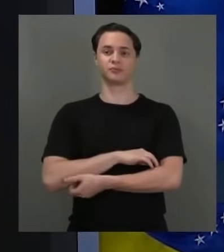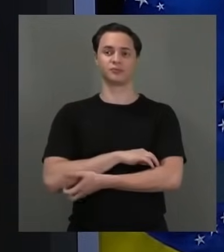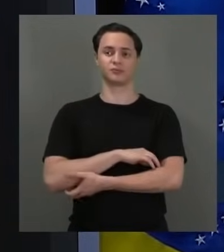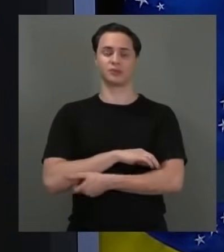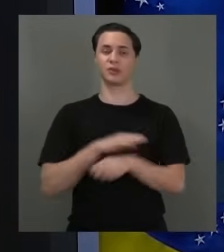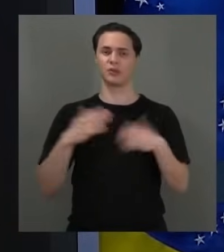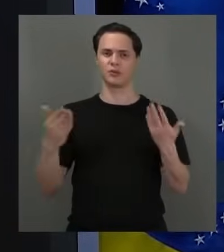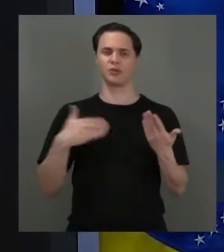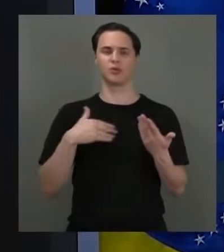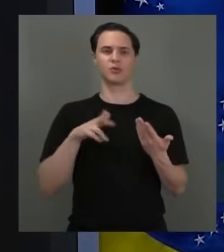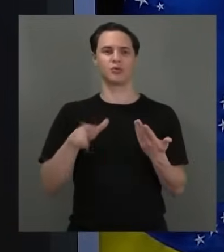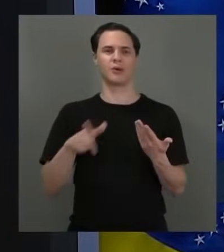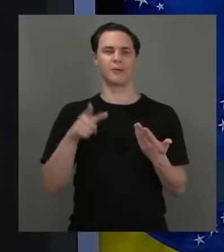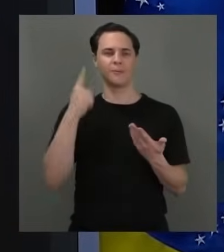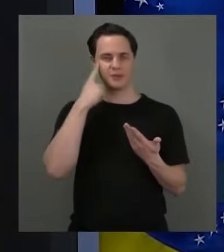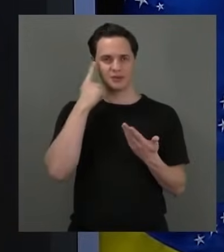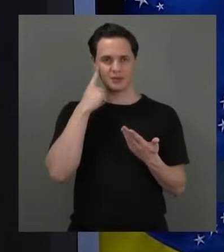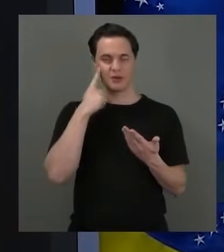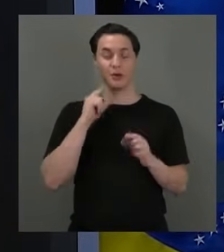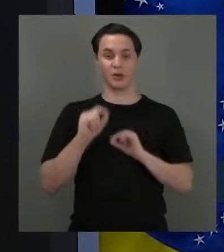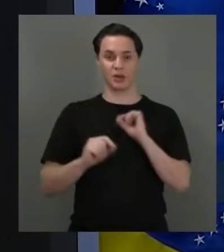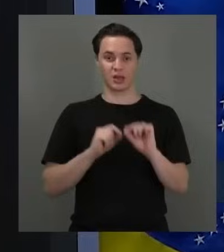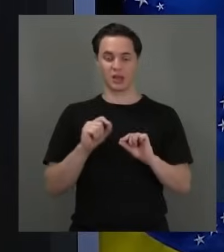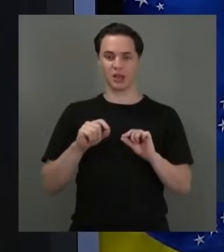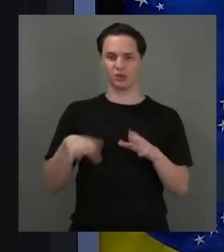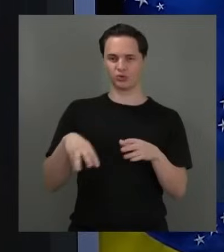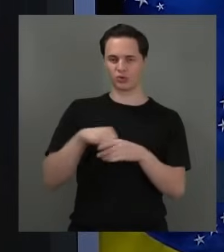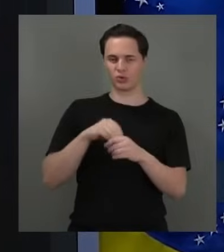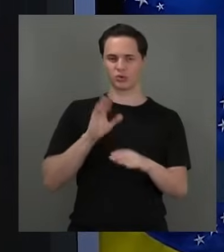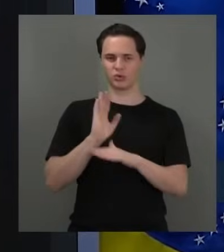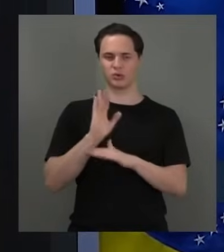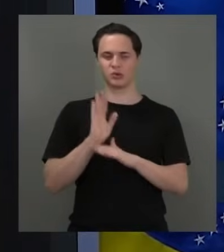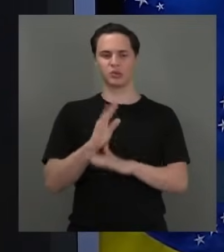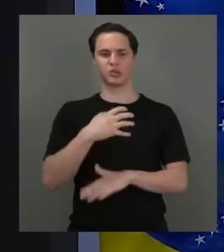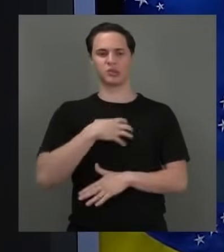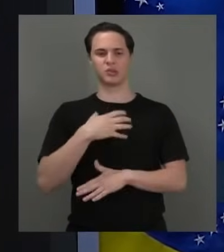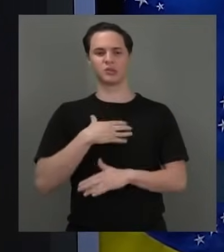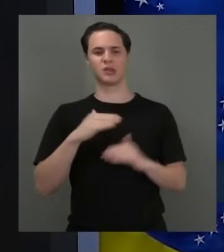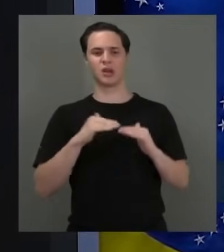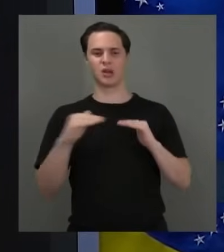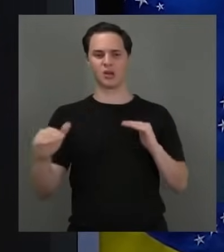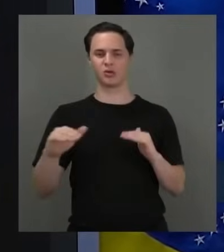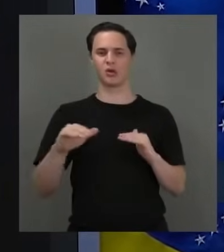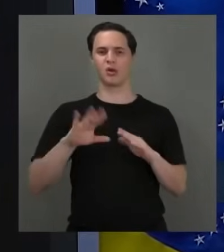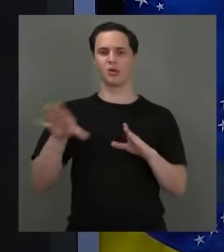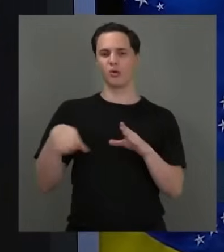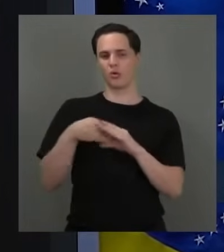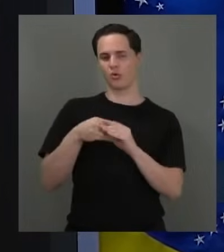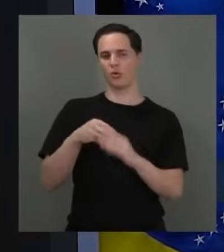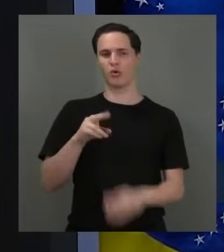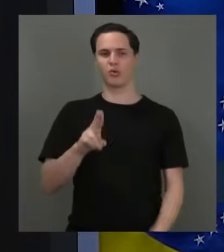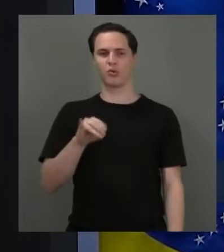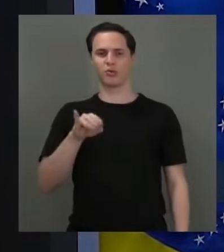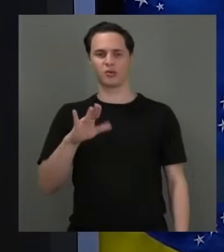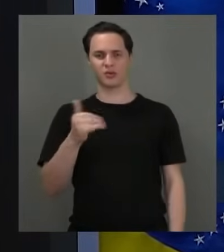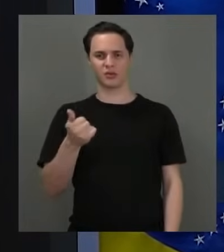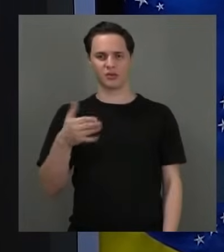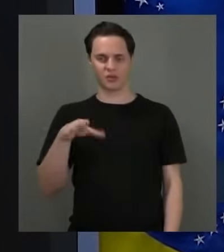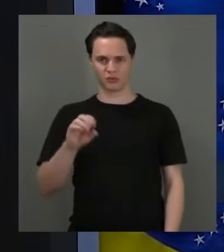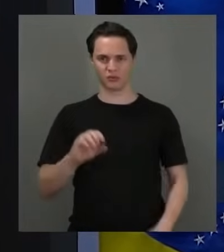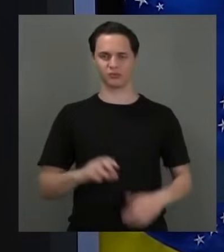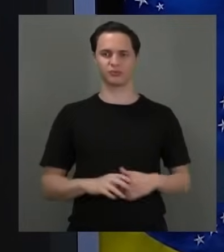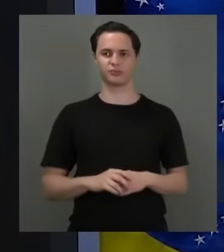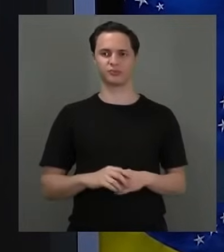possa ajudar na União, né, como um todo, no sentido correto da União. E um outro ponto